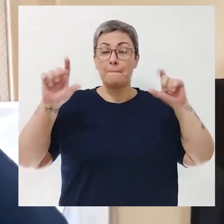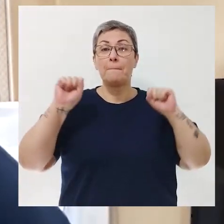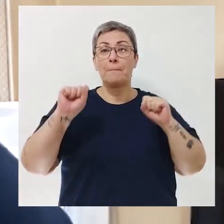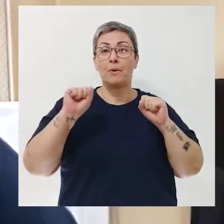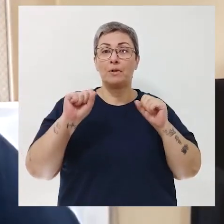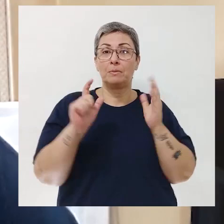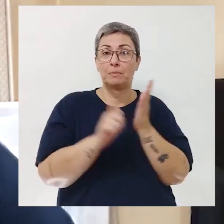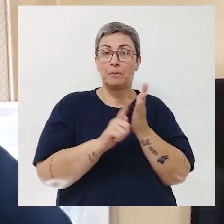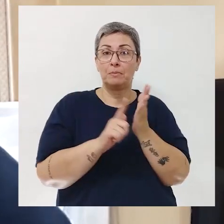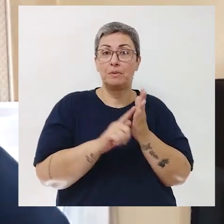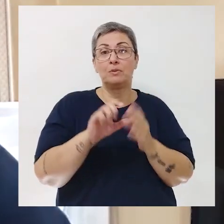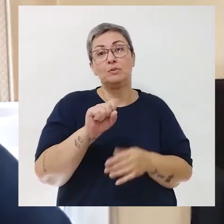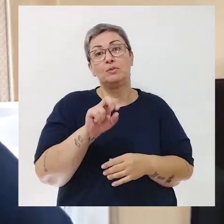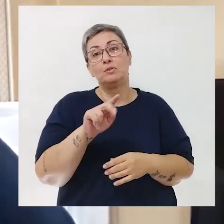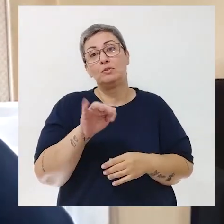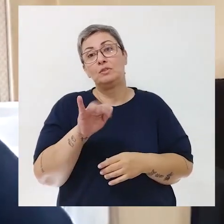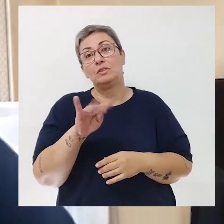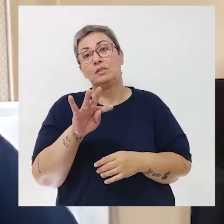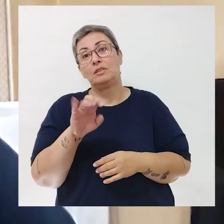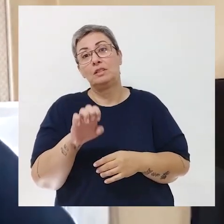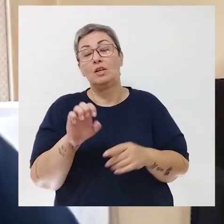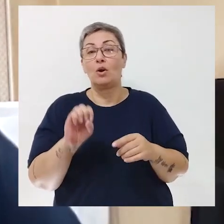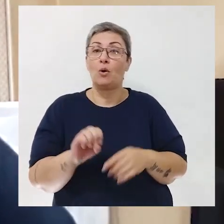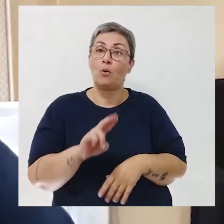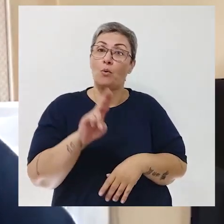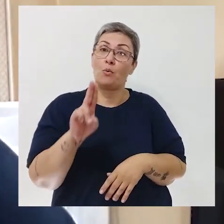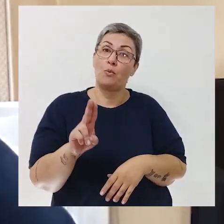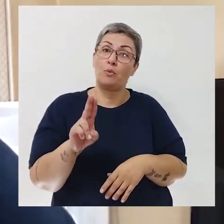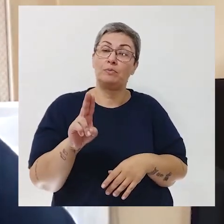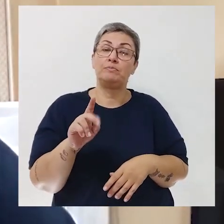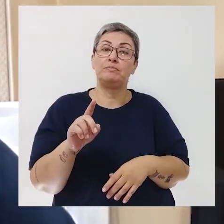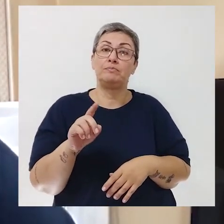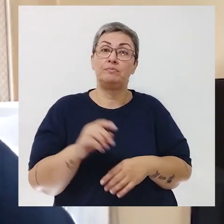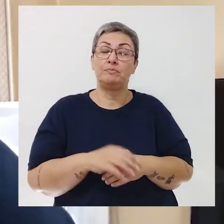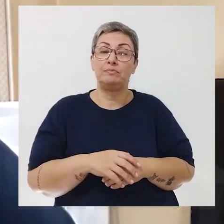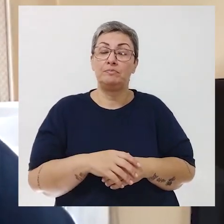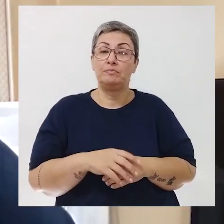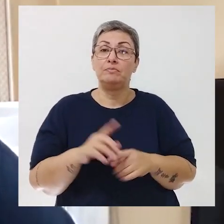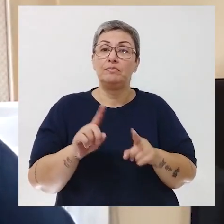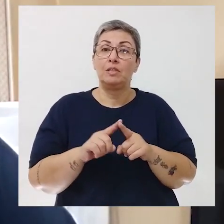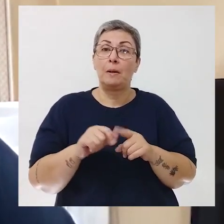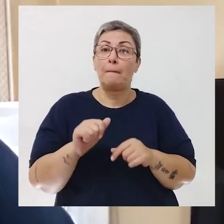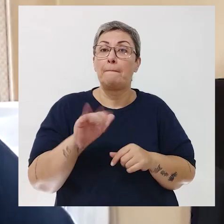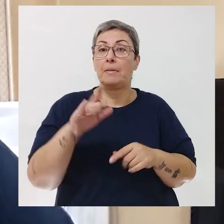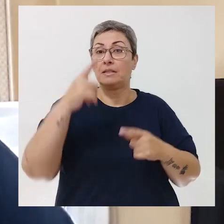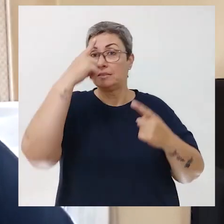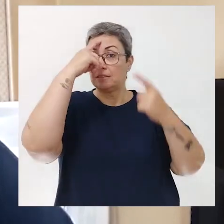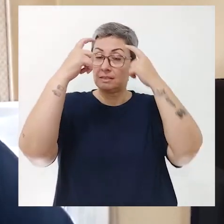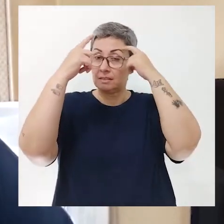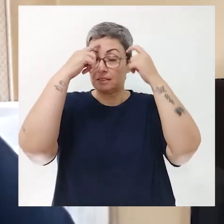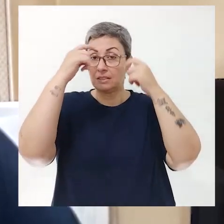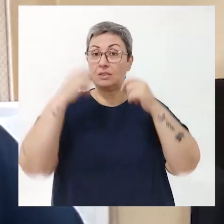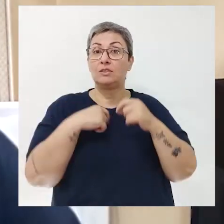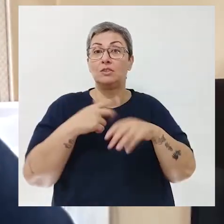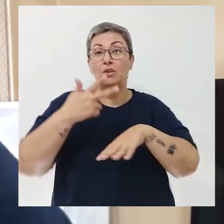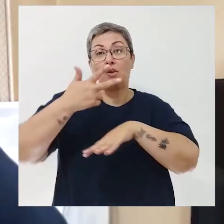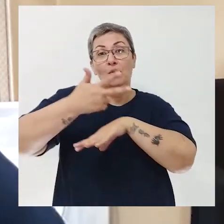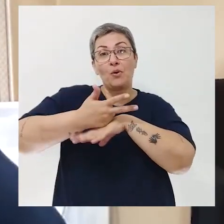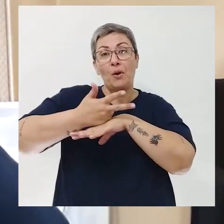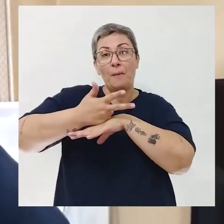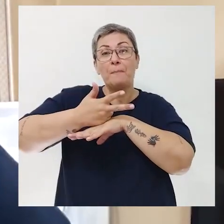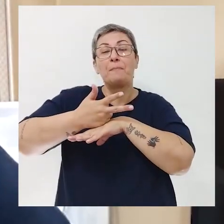ser numa folha de sulfite. Ou, se você for mais criativo, grave